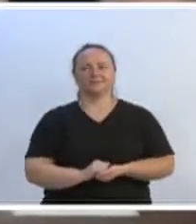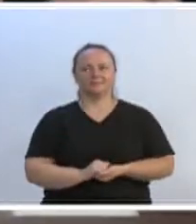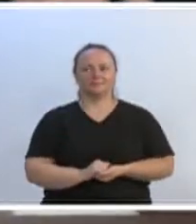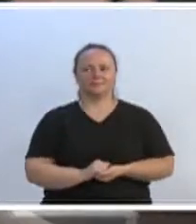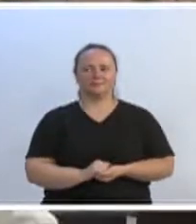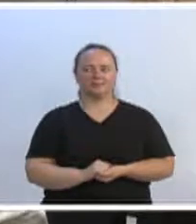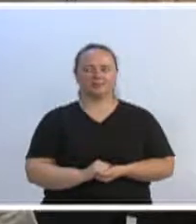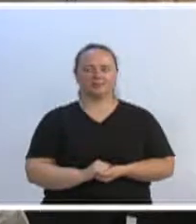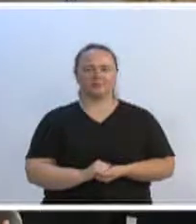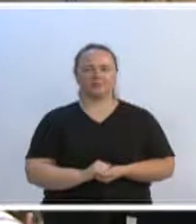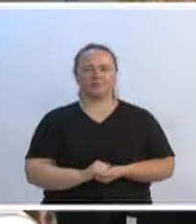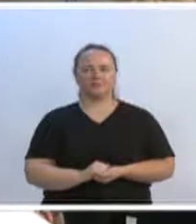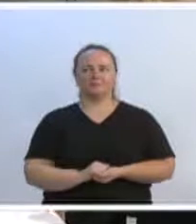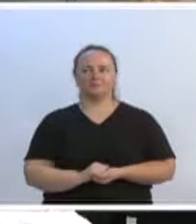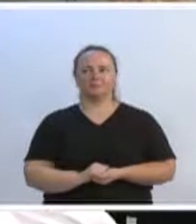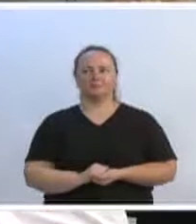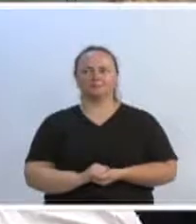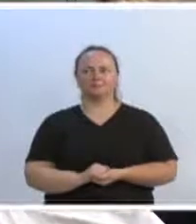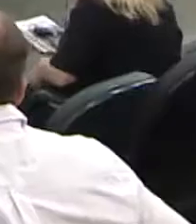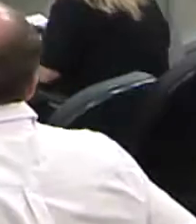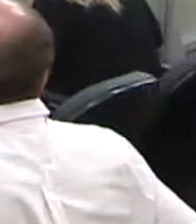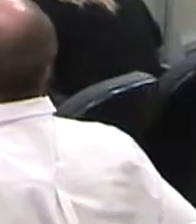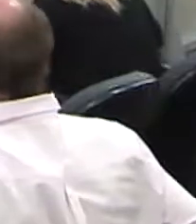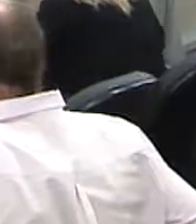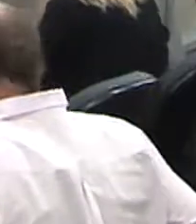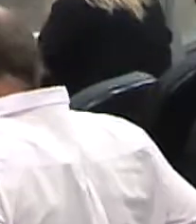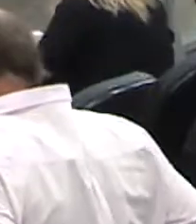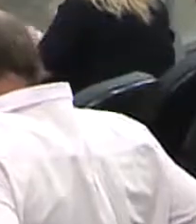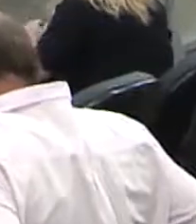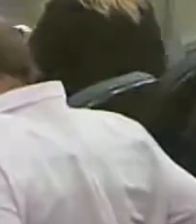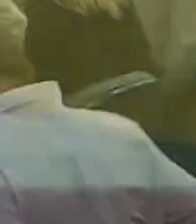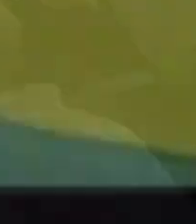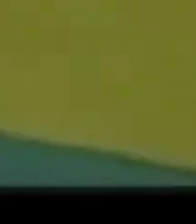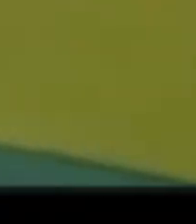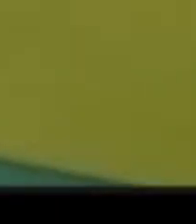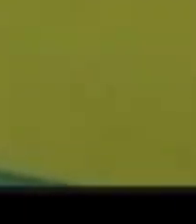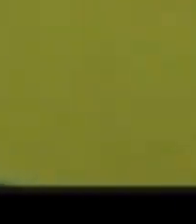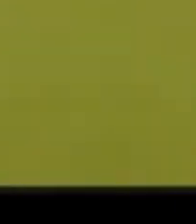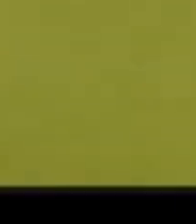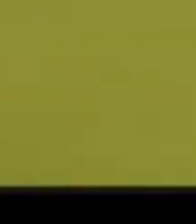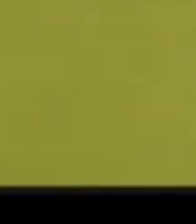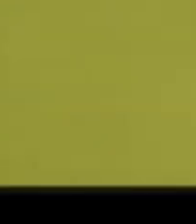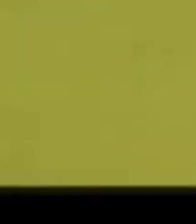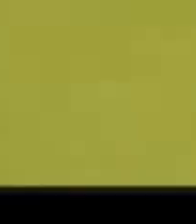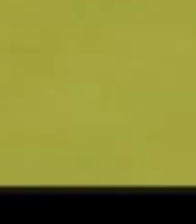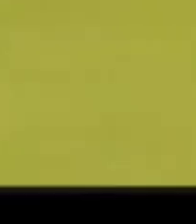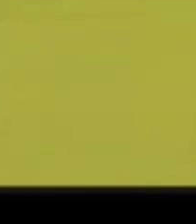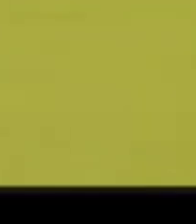Santa Catarina, neste ato representando o presidente da Fundação Catarinense de Cultura.